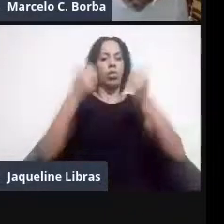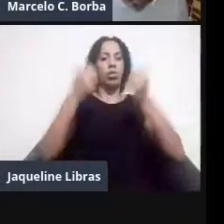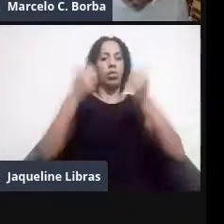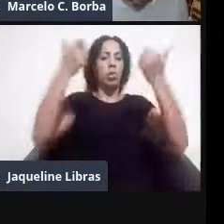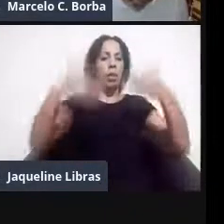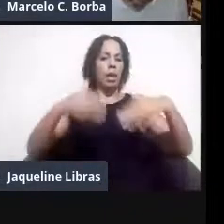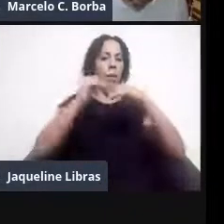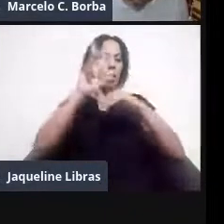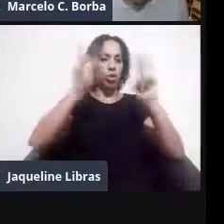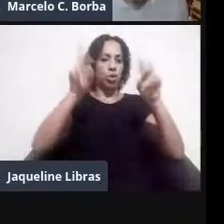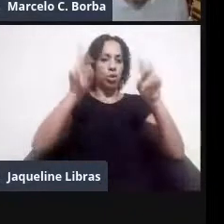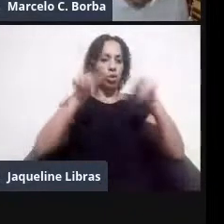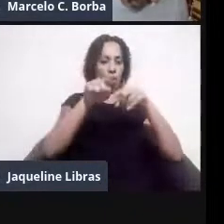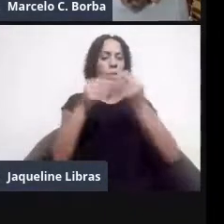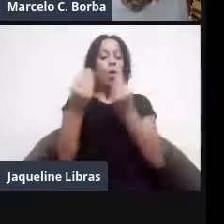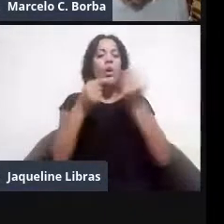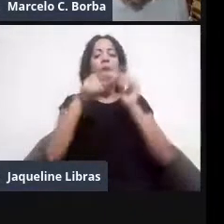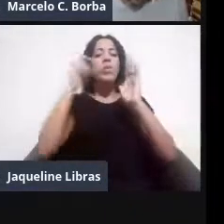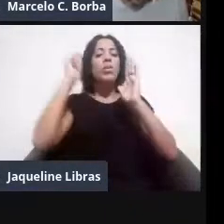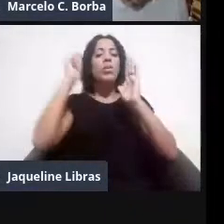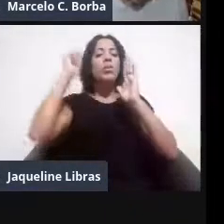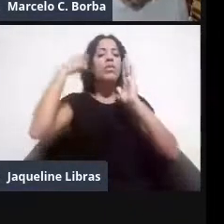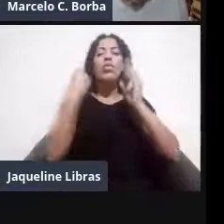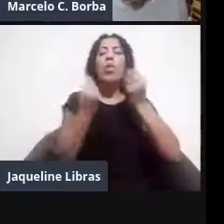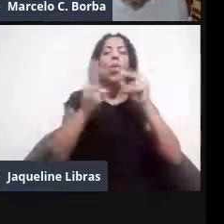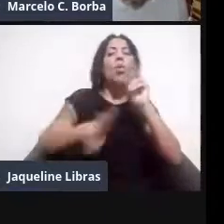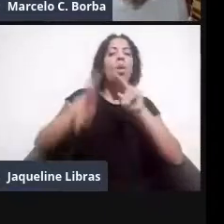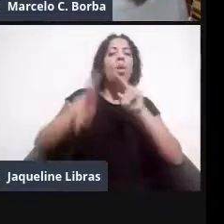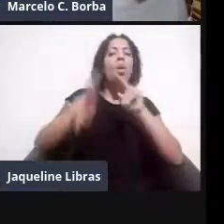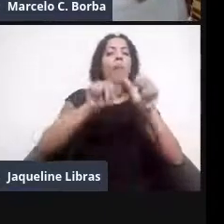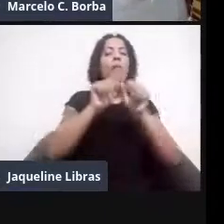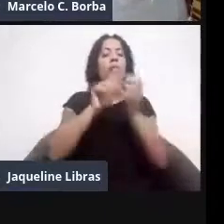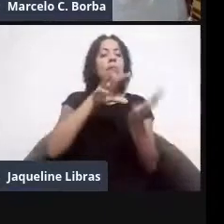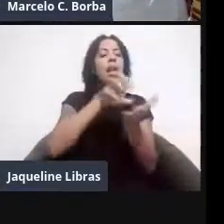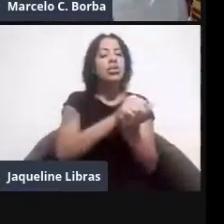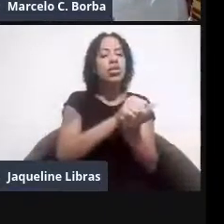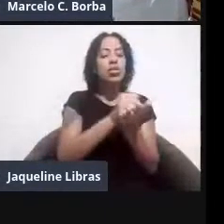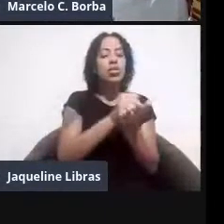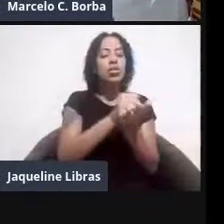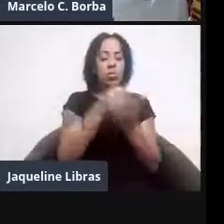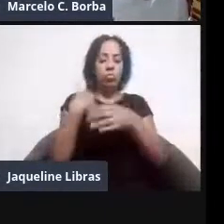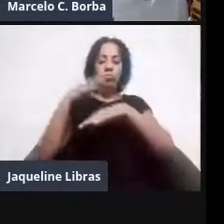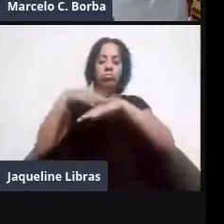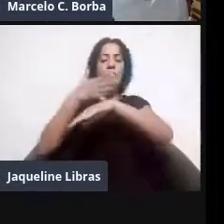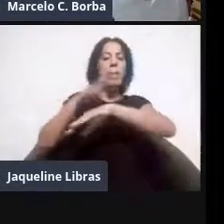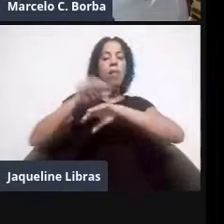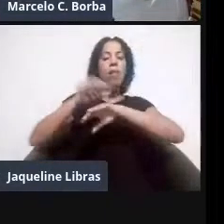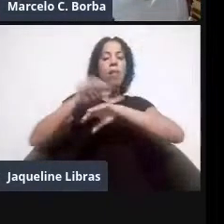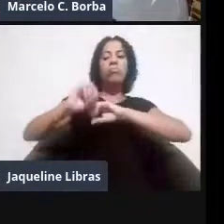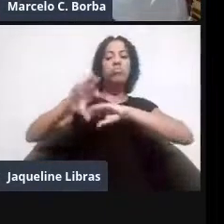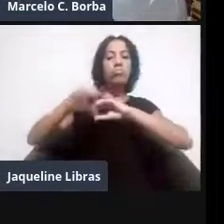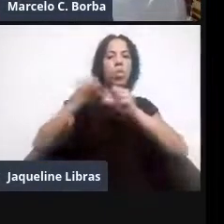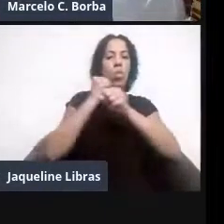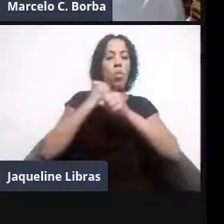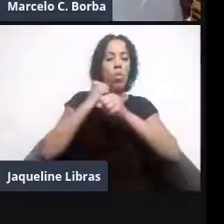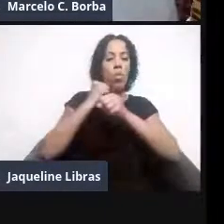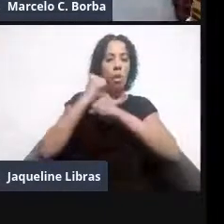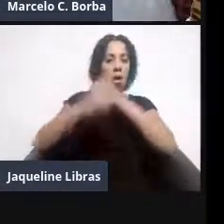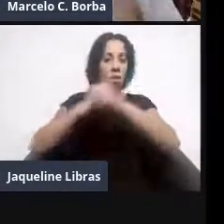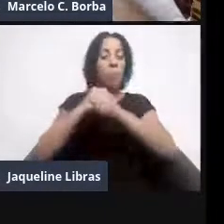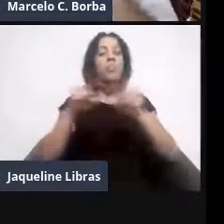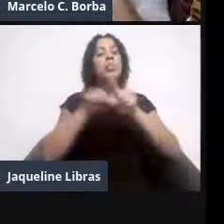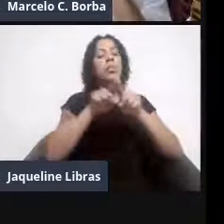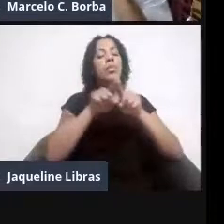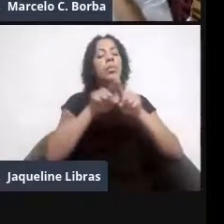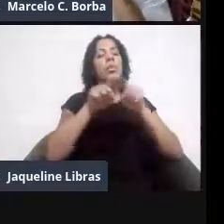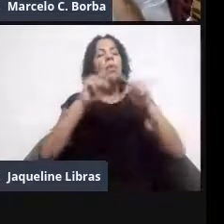como esses vídeos são utilizados, como os registros da prática letiva e como ferramentas aí